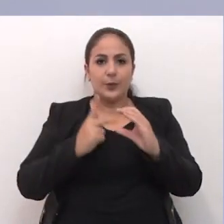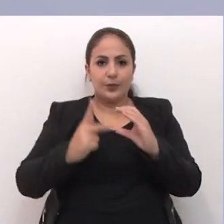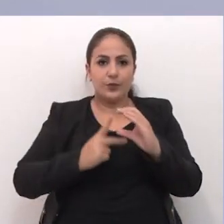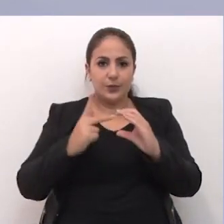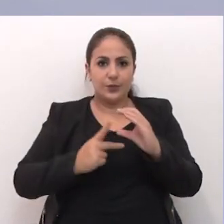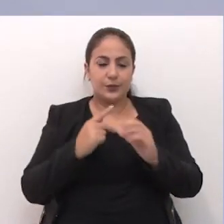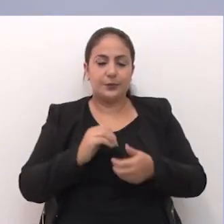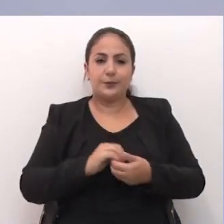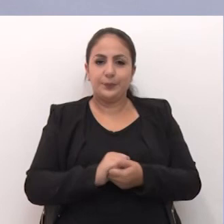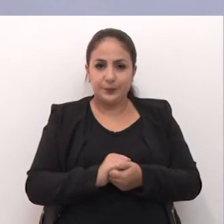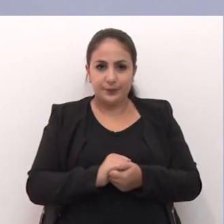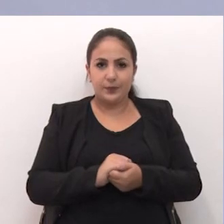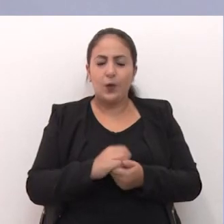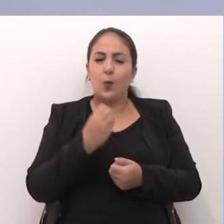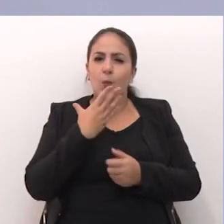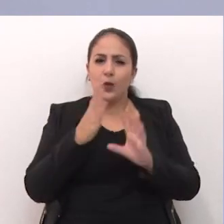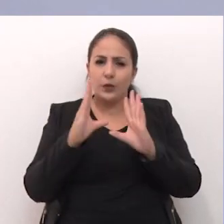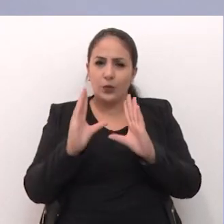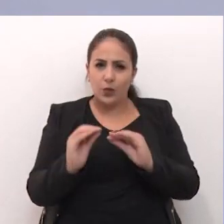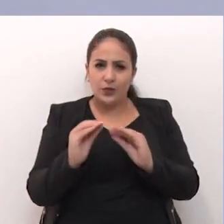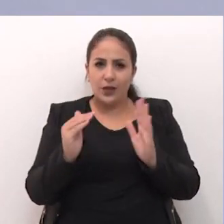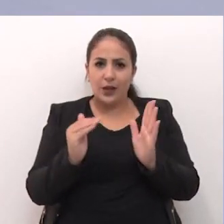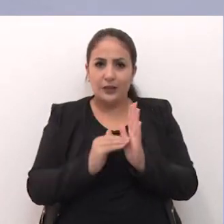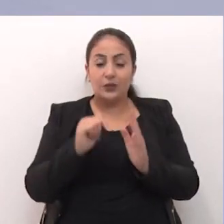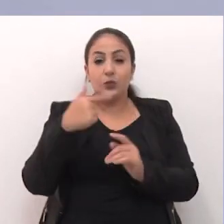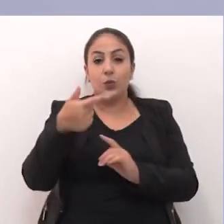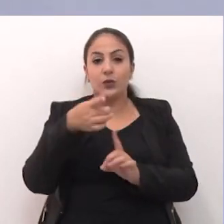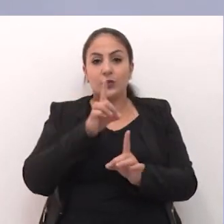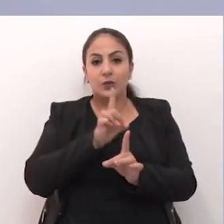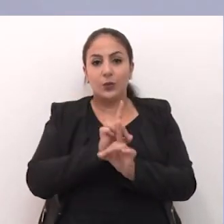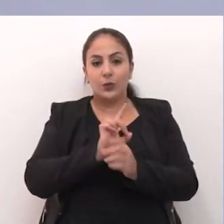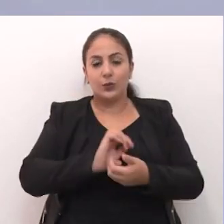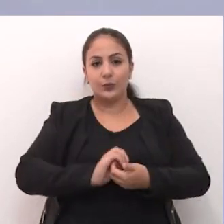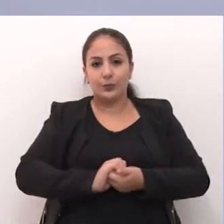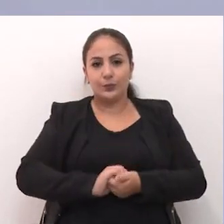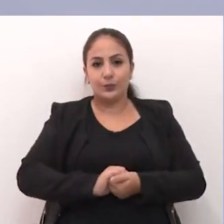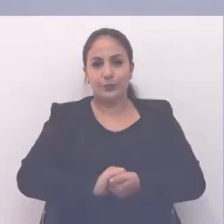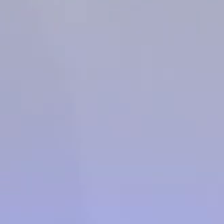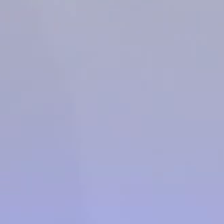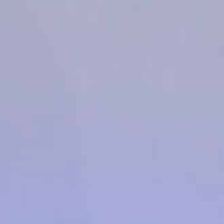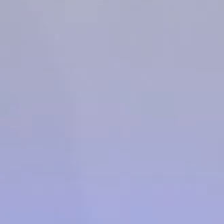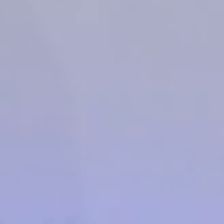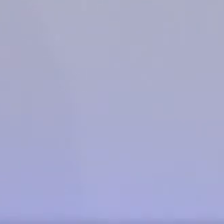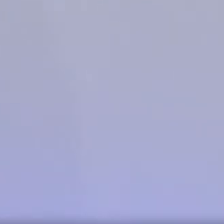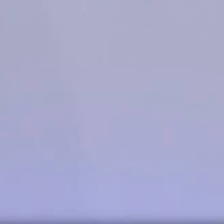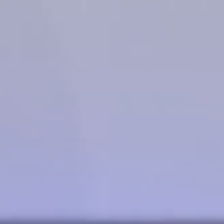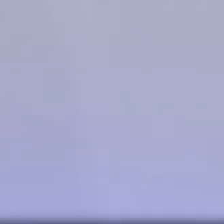plenário da Câmara de Vereadores. Uma boa noite e até a nossa próxima edição.